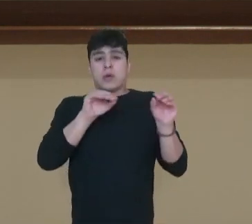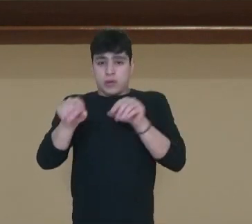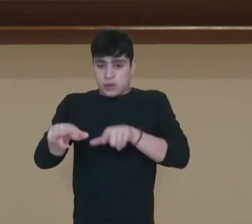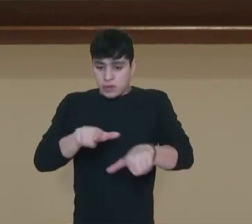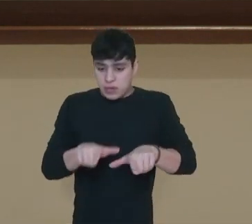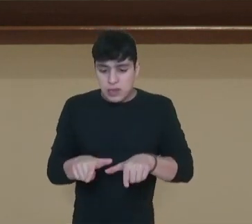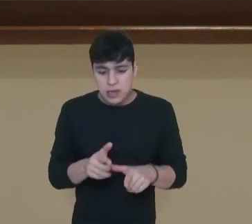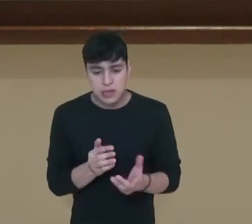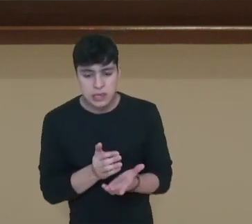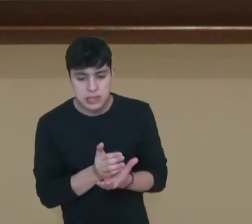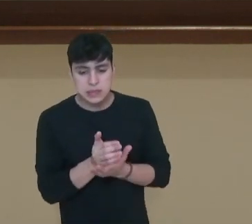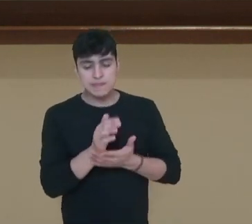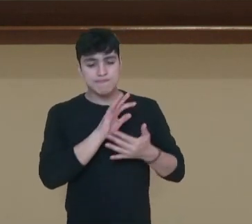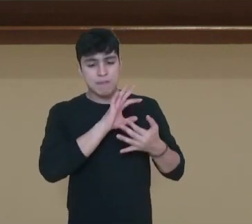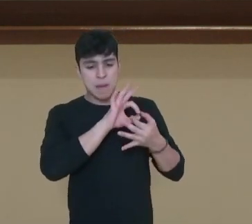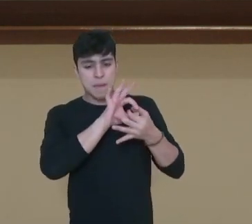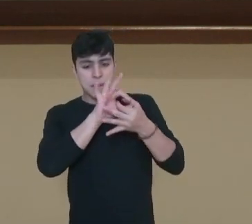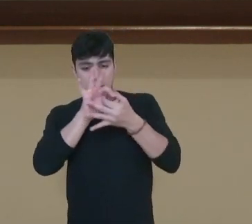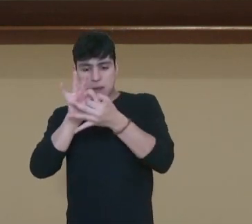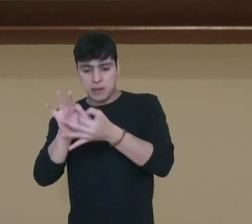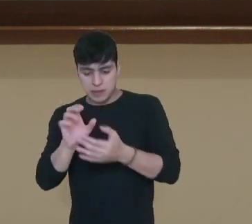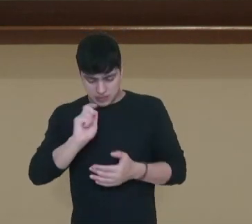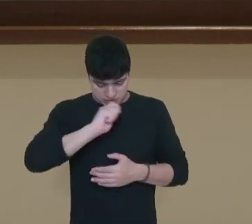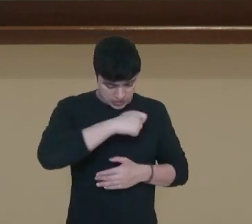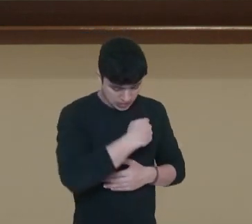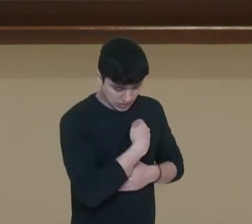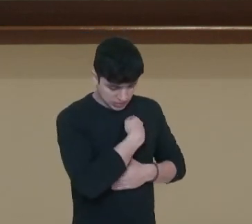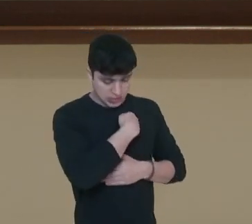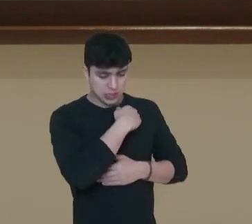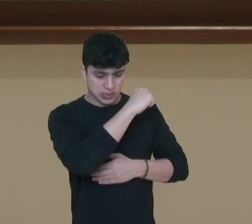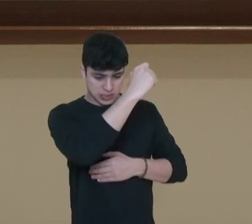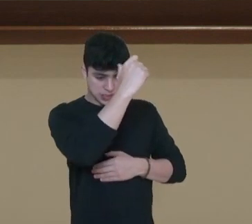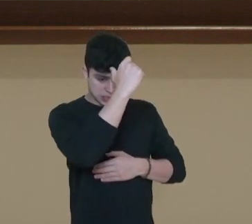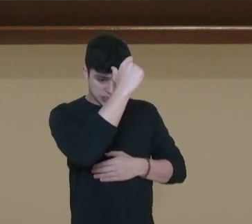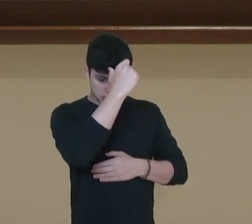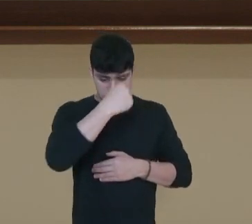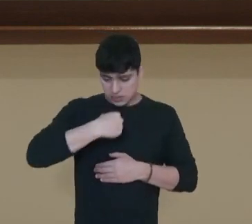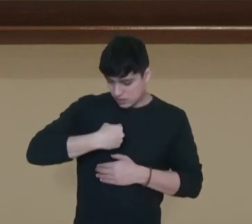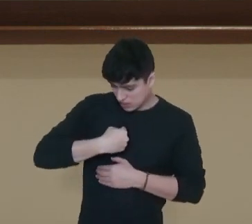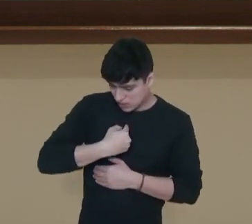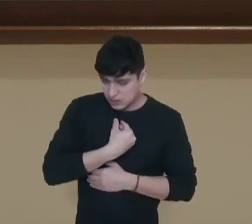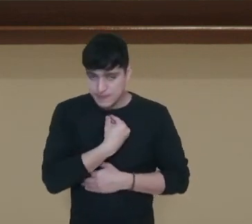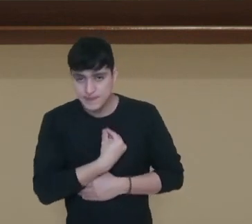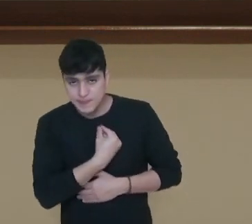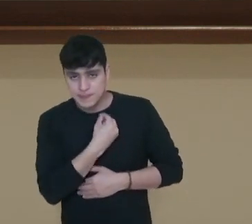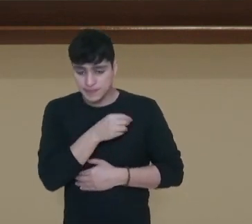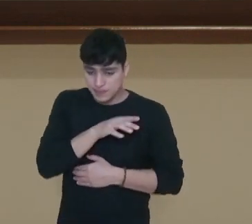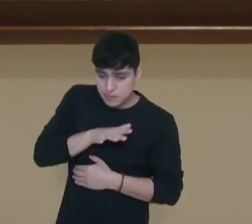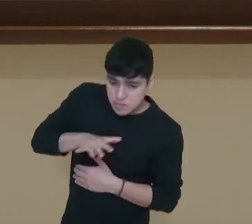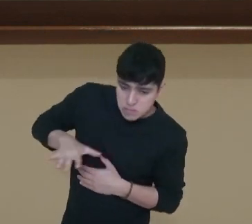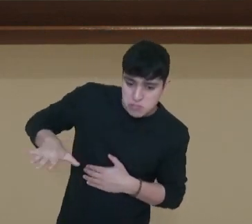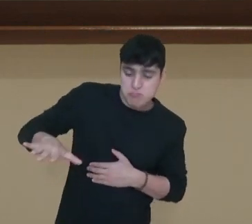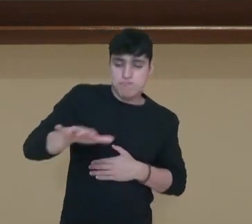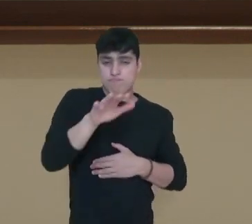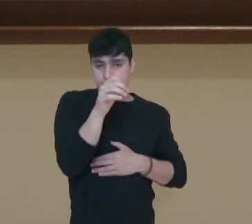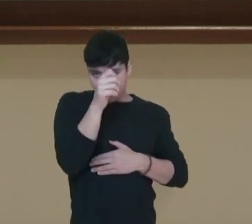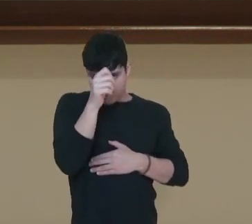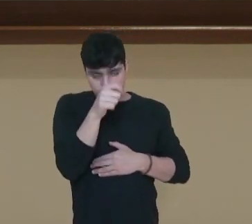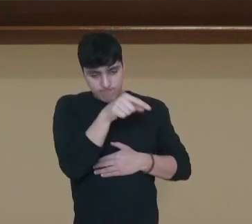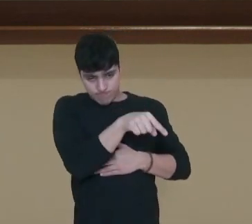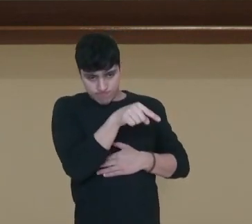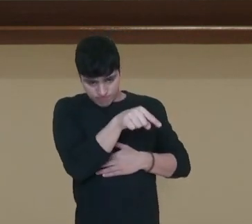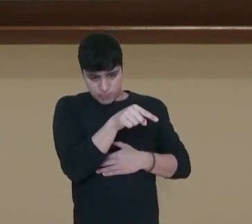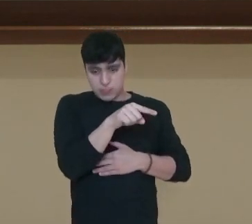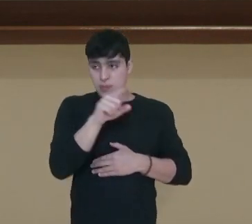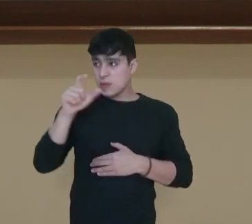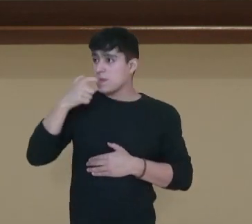algum contexto que ele, mesmo sendo um indiano e vivendo dentro de uma Índia dominada